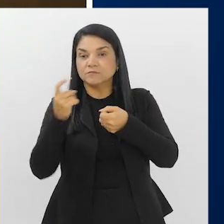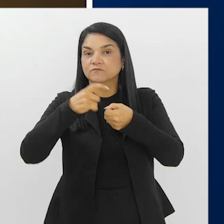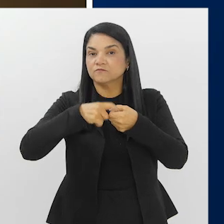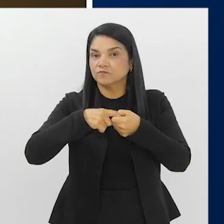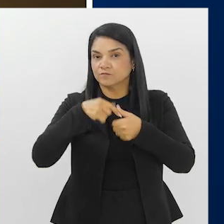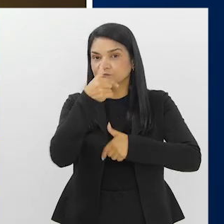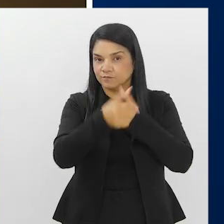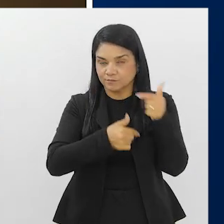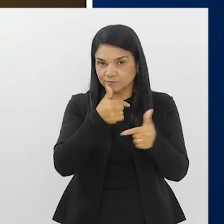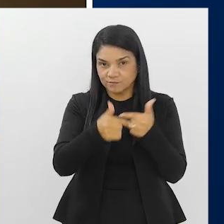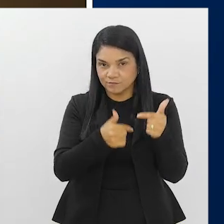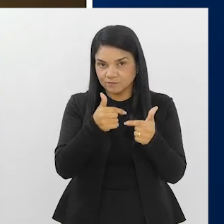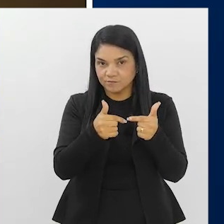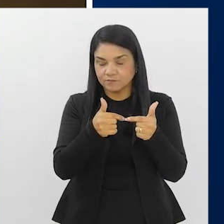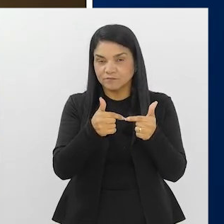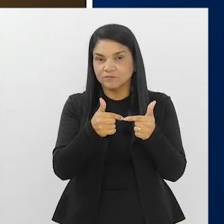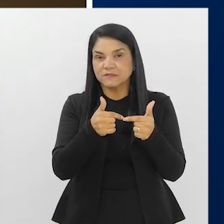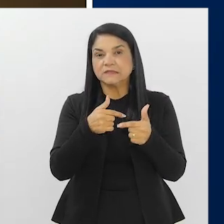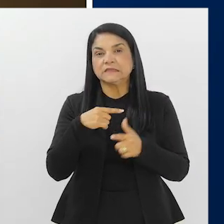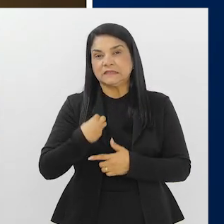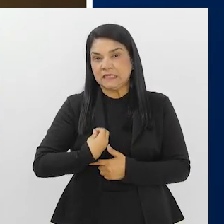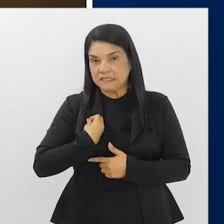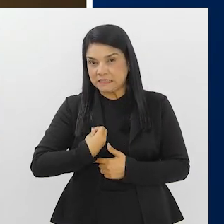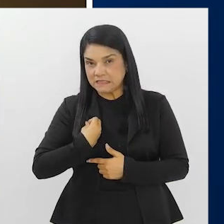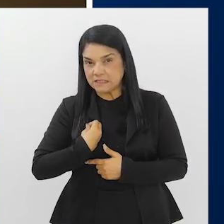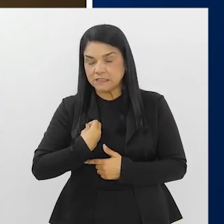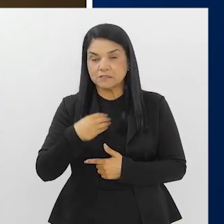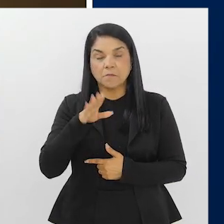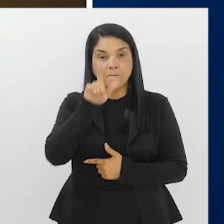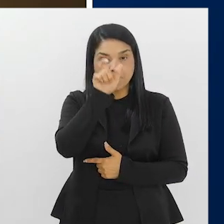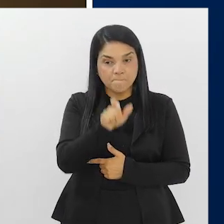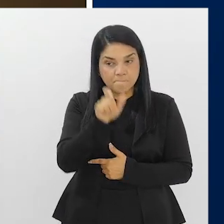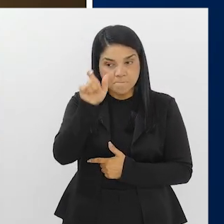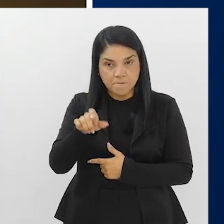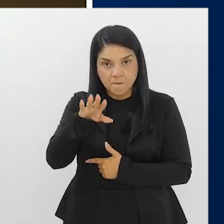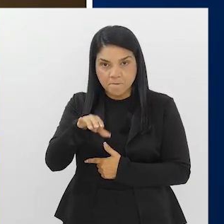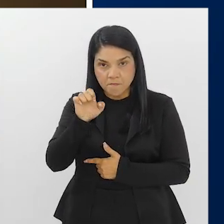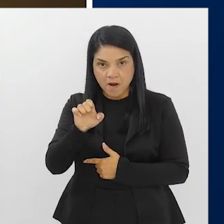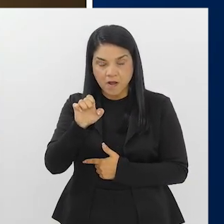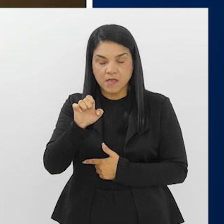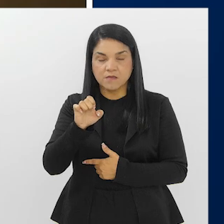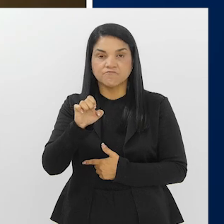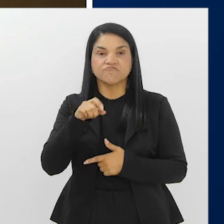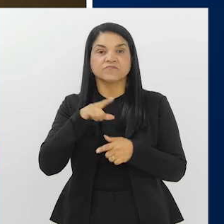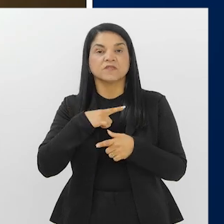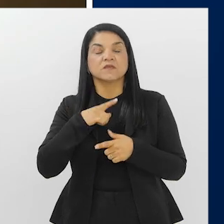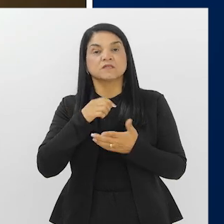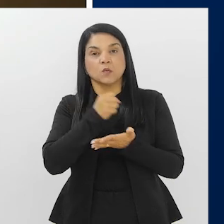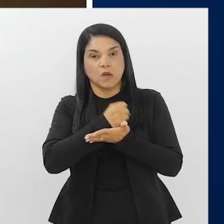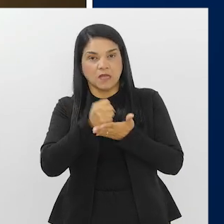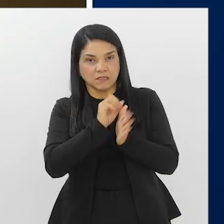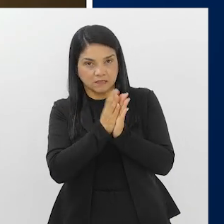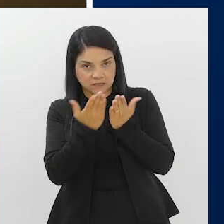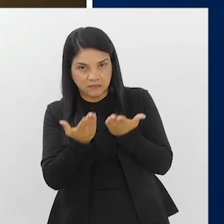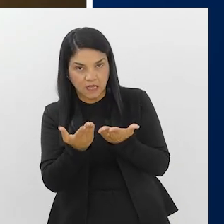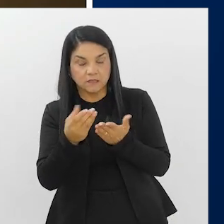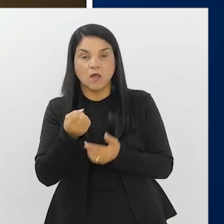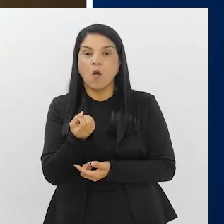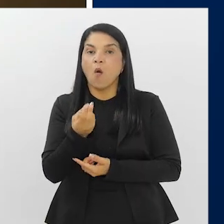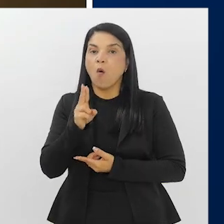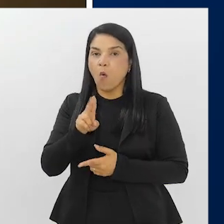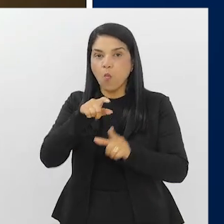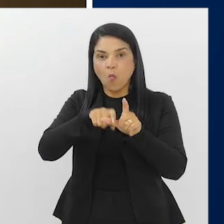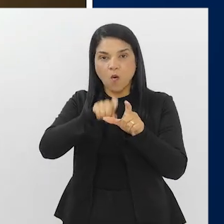ao trabalho. Então, existem, né, as mães que são autônomas, as mães que são CLT, carteira assinada,